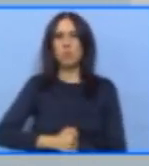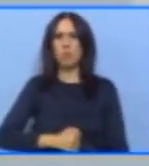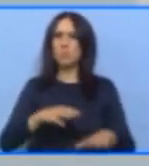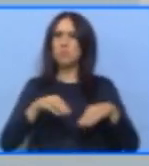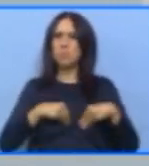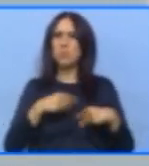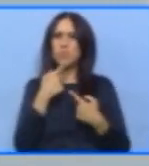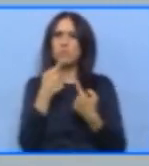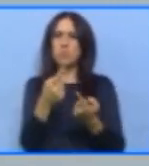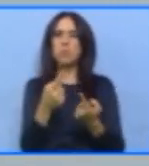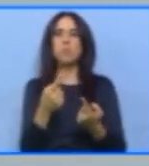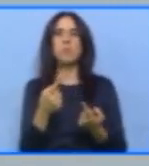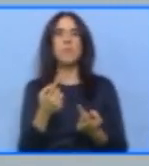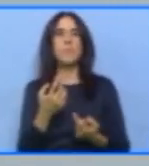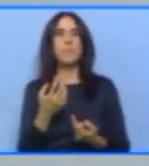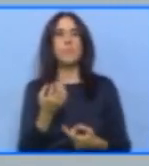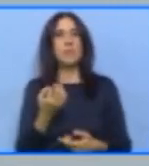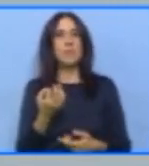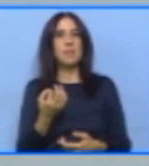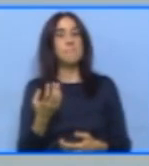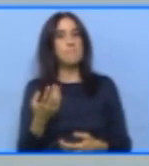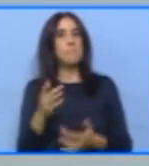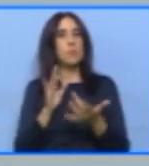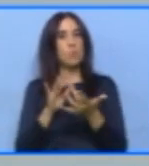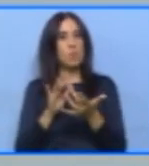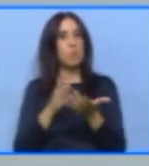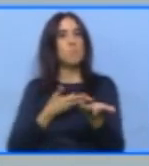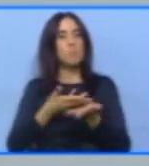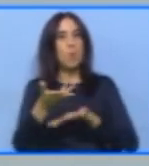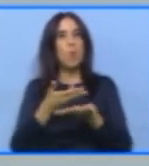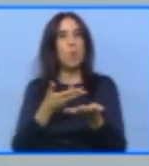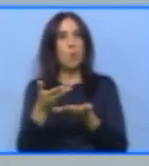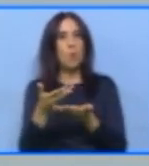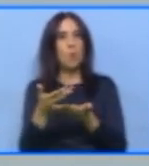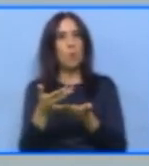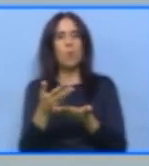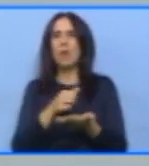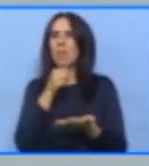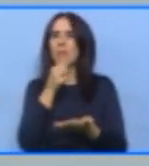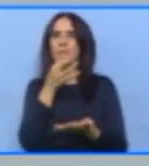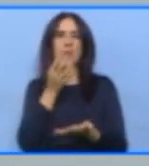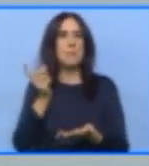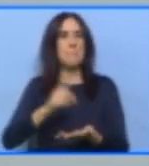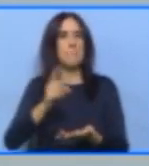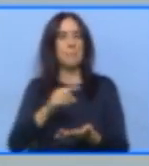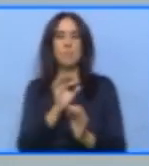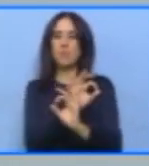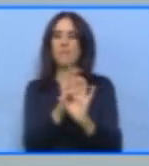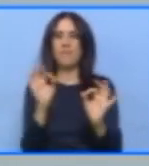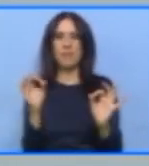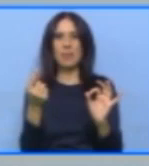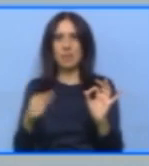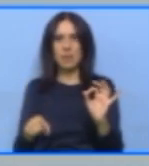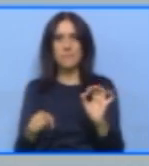assumido que estabelece contacto com quem nós falávamos com muita cordialidade.